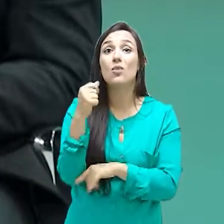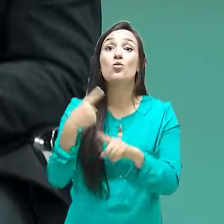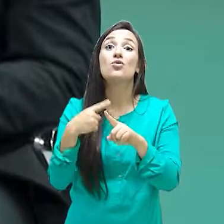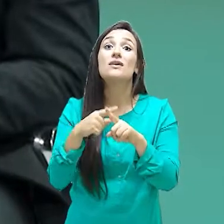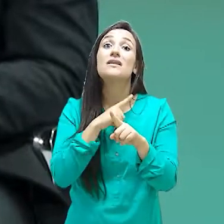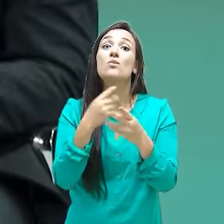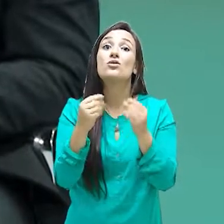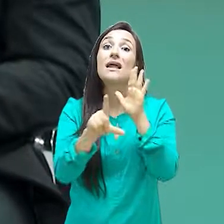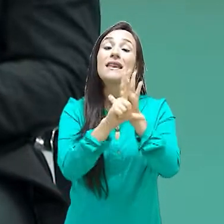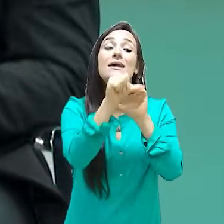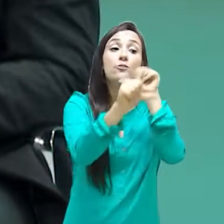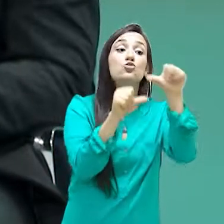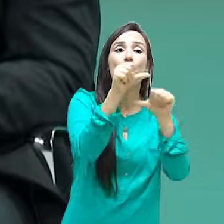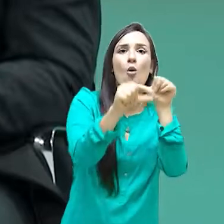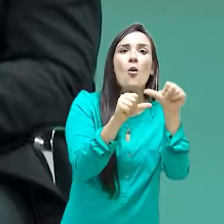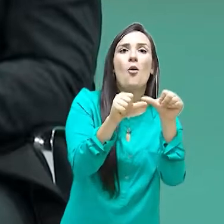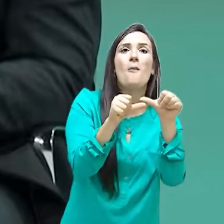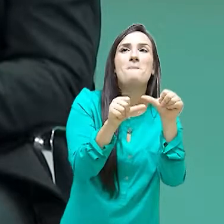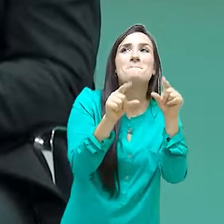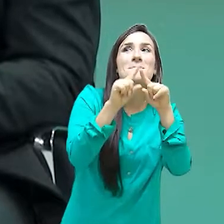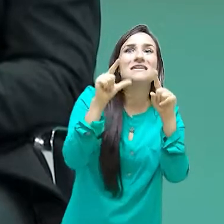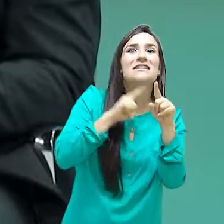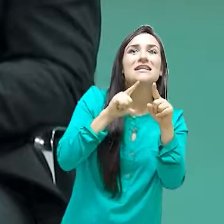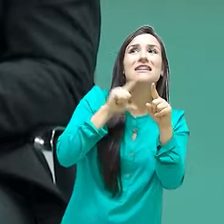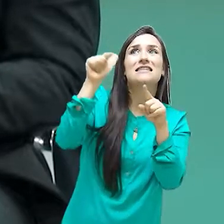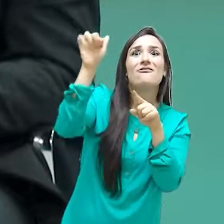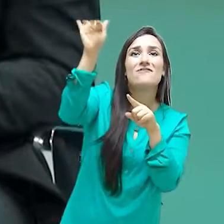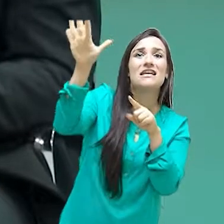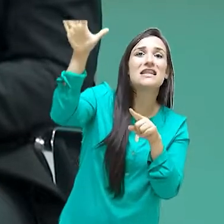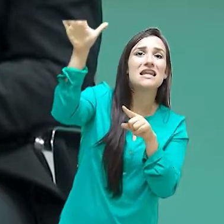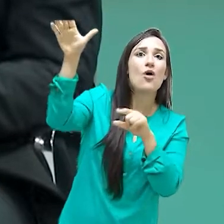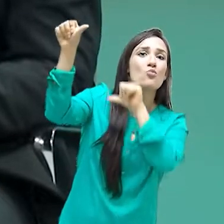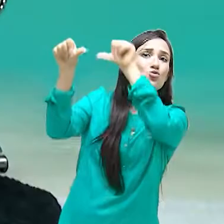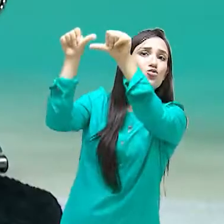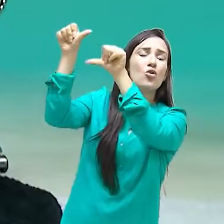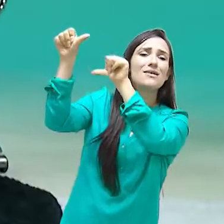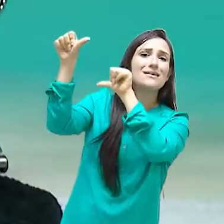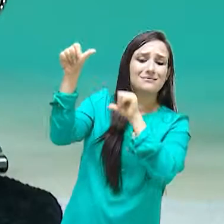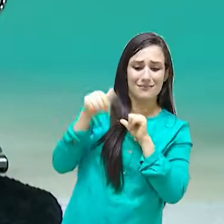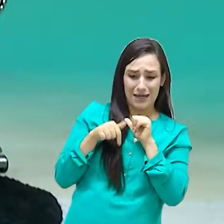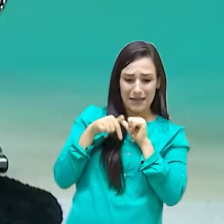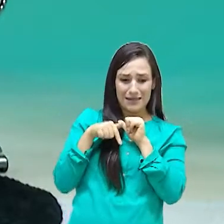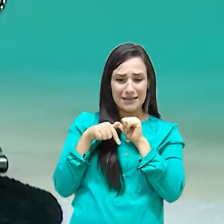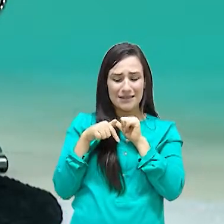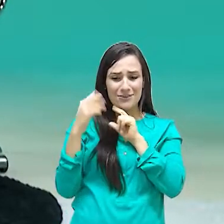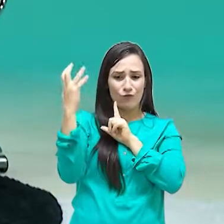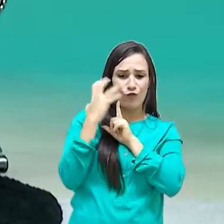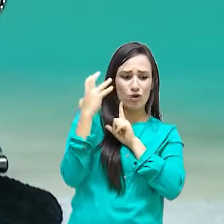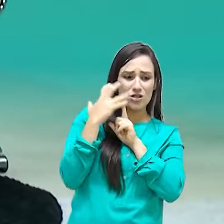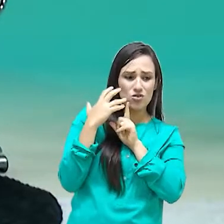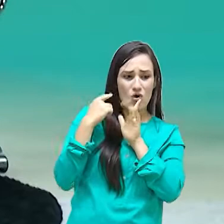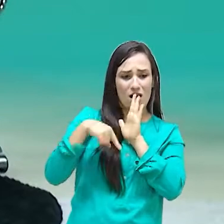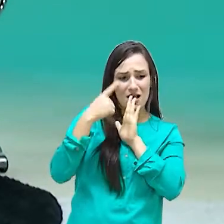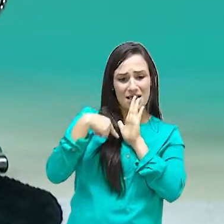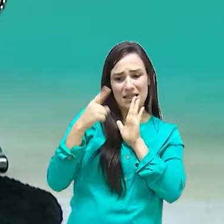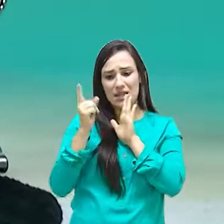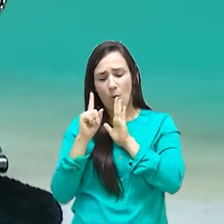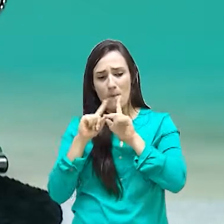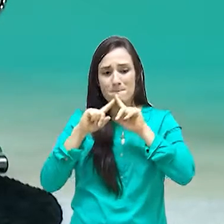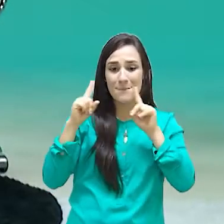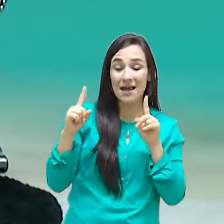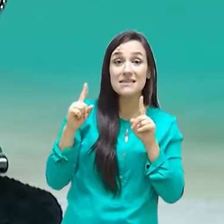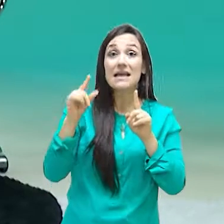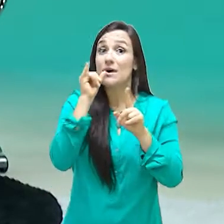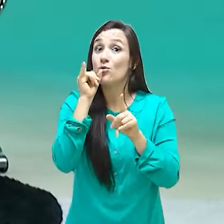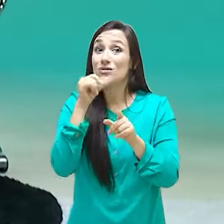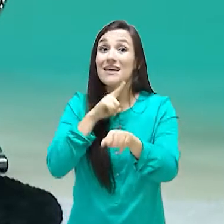muitas leis haviam sido alteradas, mas apesar de ter sido alteradas ou revogadas, para determinadas relações durante determinado tempo,